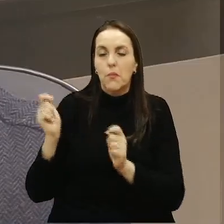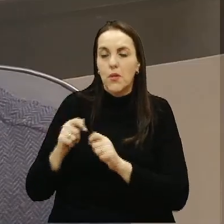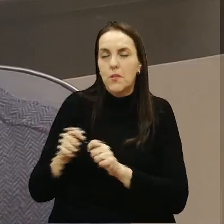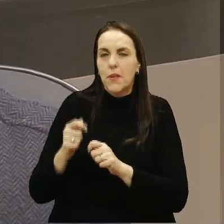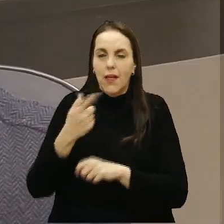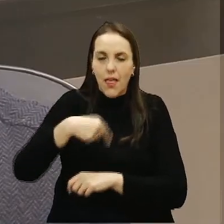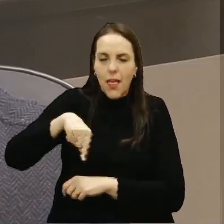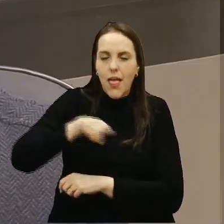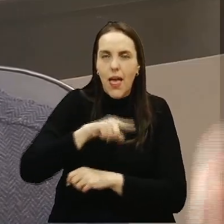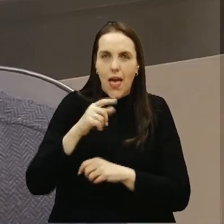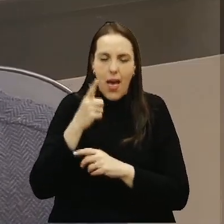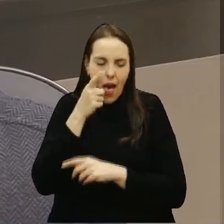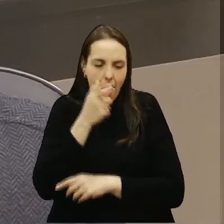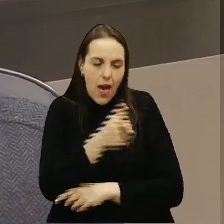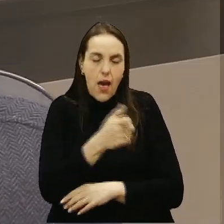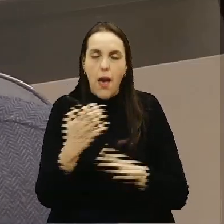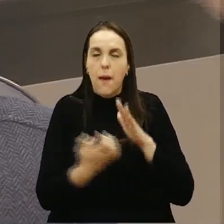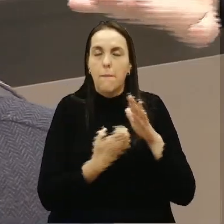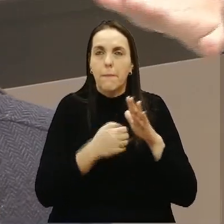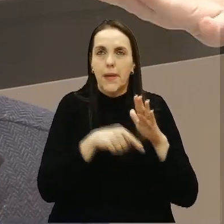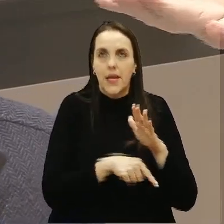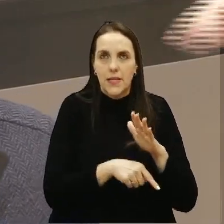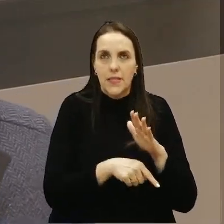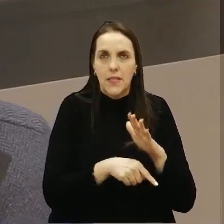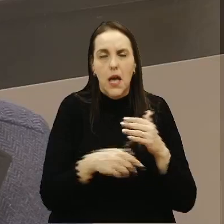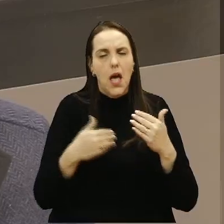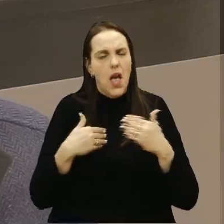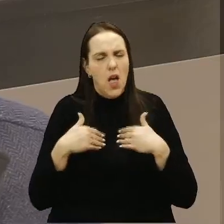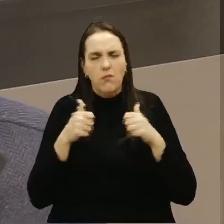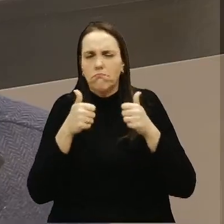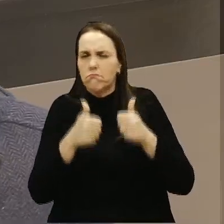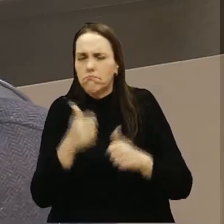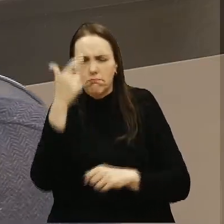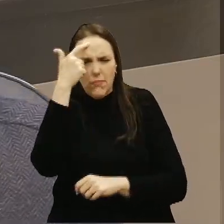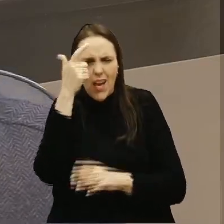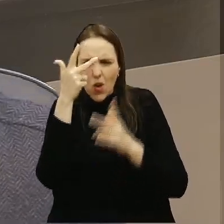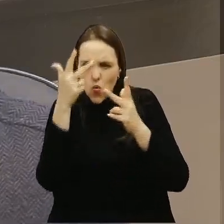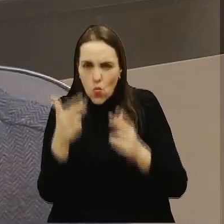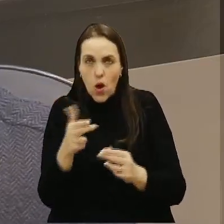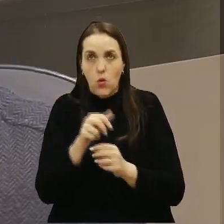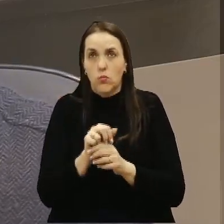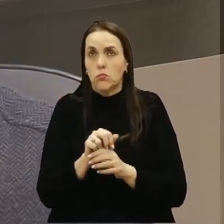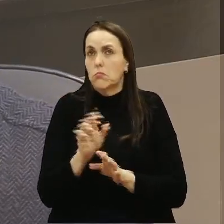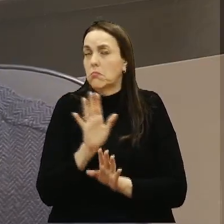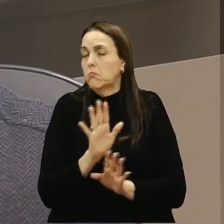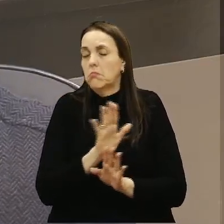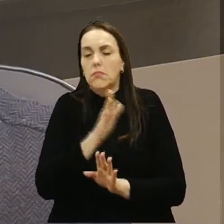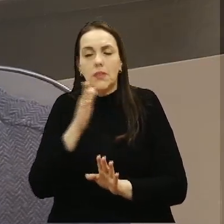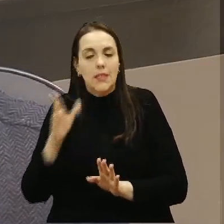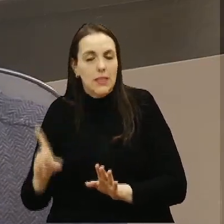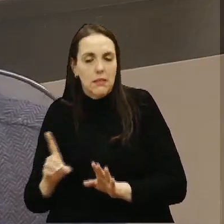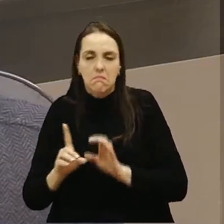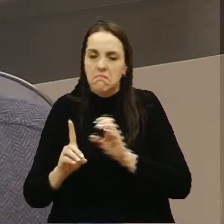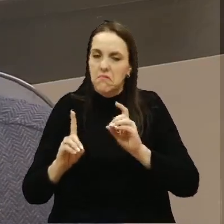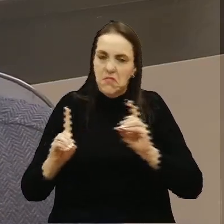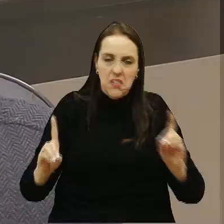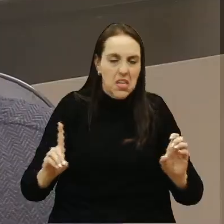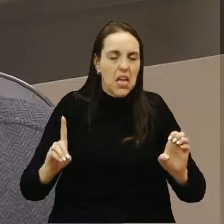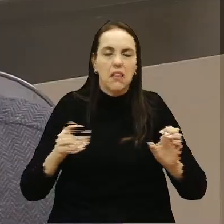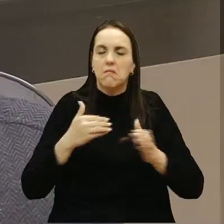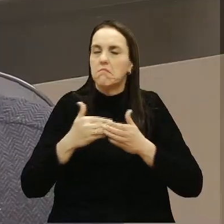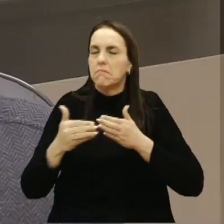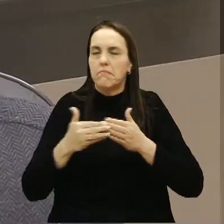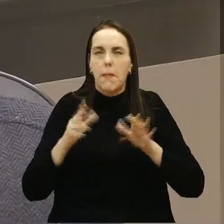da empresa. Eu entendo também, eu compartilho do mesmo pensamento que o senhor, tanto de um lado quanto de outro tem que ir preso. O que eu